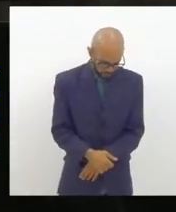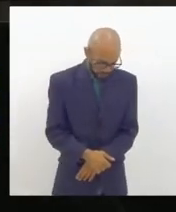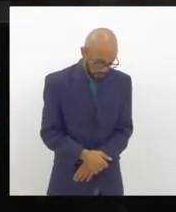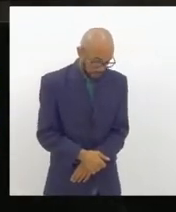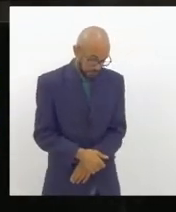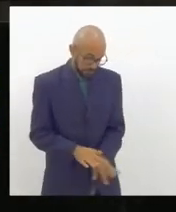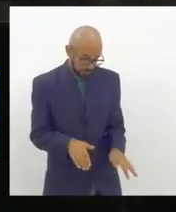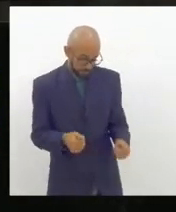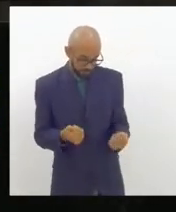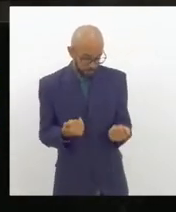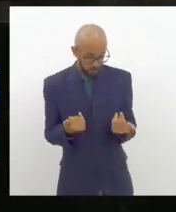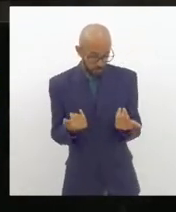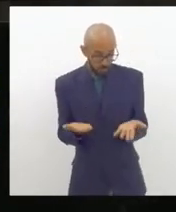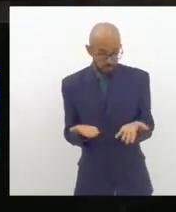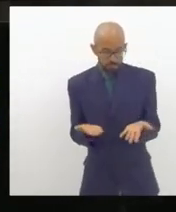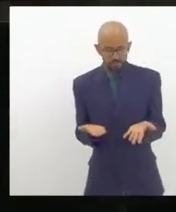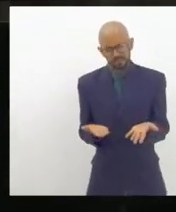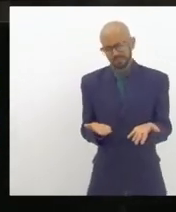durante